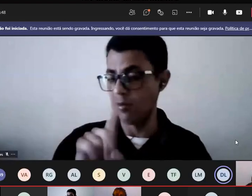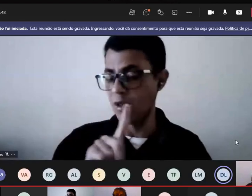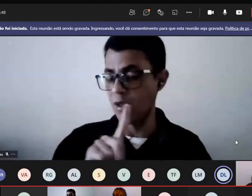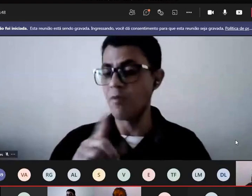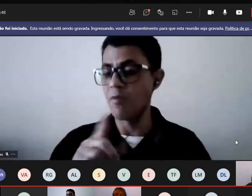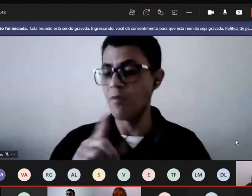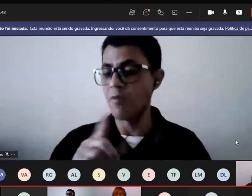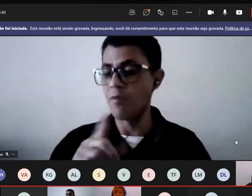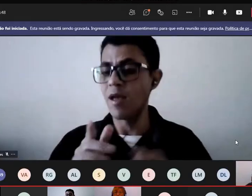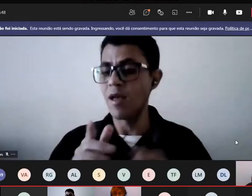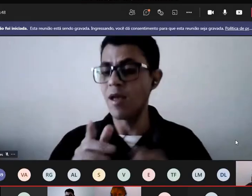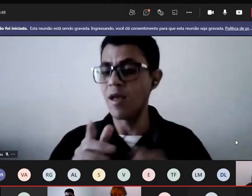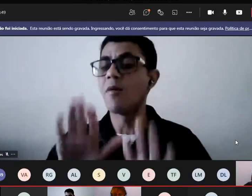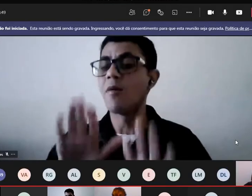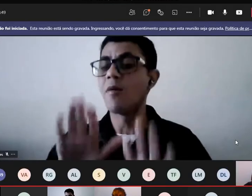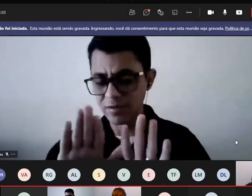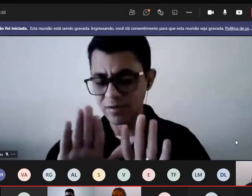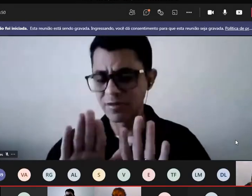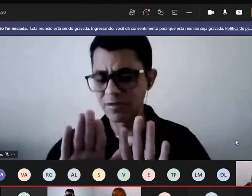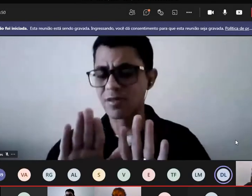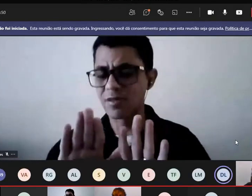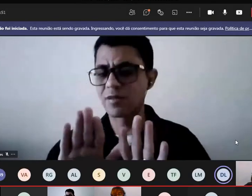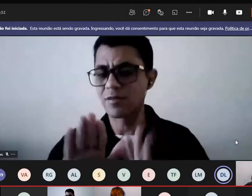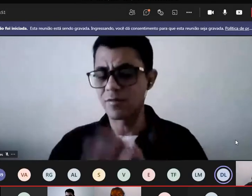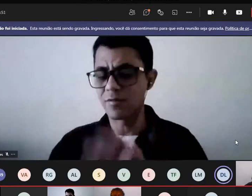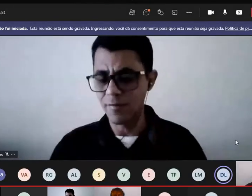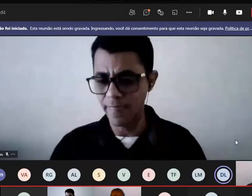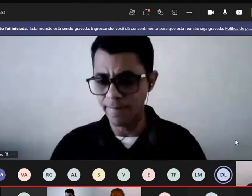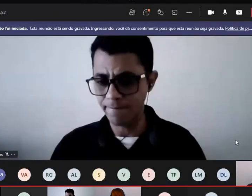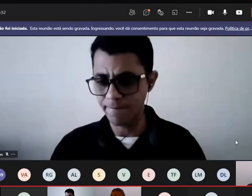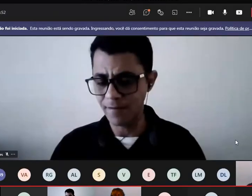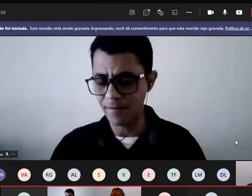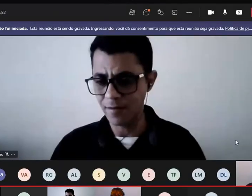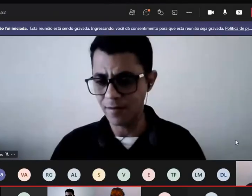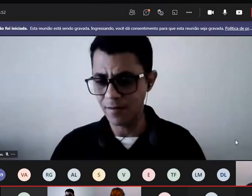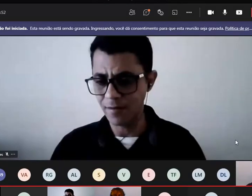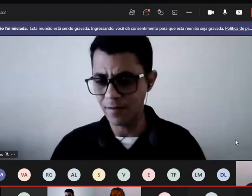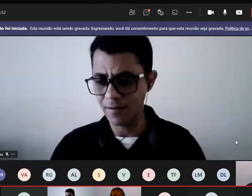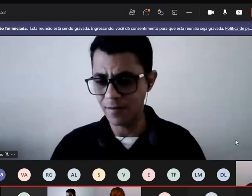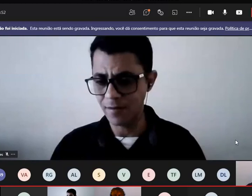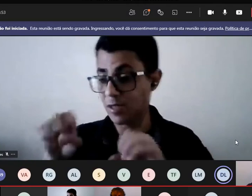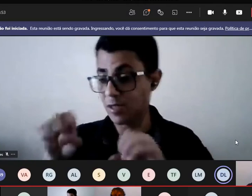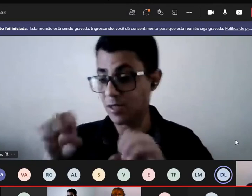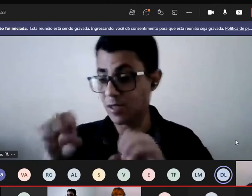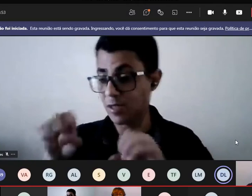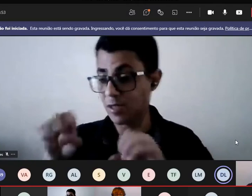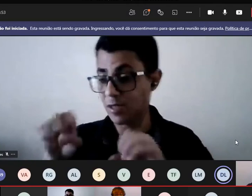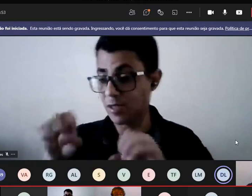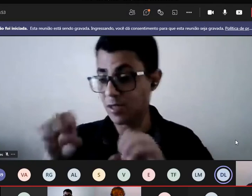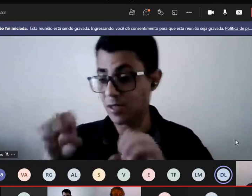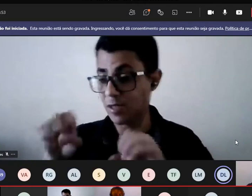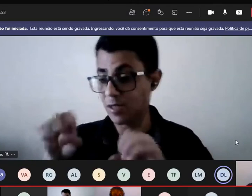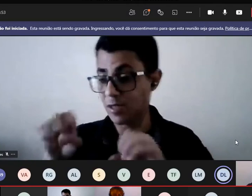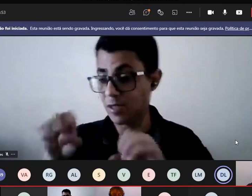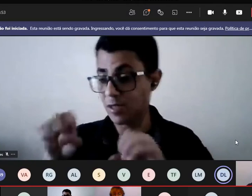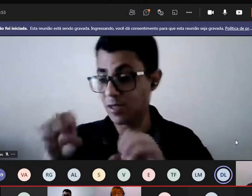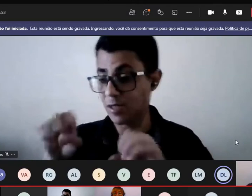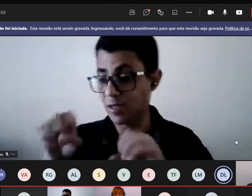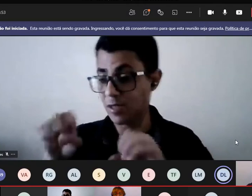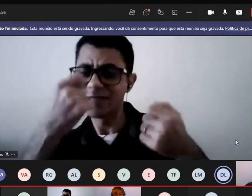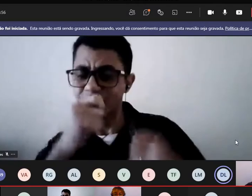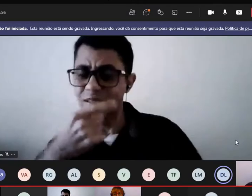bar acaba tropeçando, né? Fica dando uma barreira com nós da educação. Porque se esse aluno que precisa de